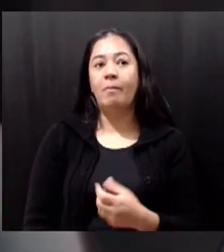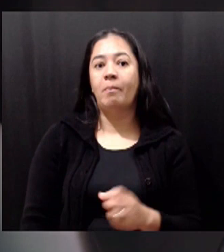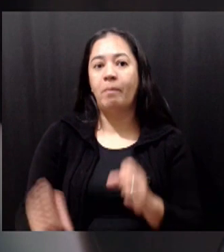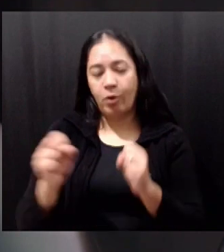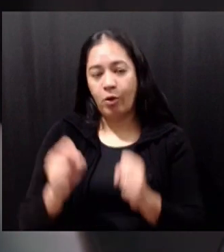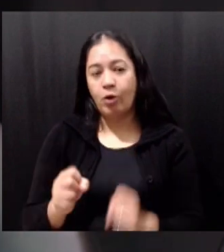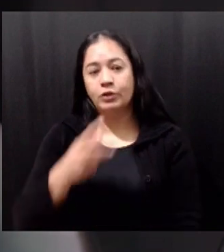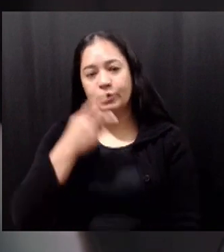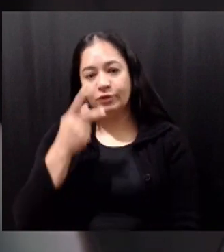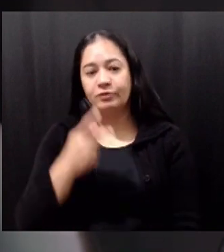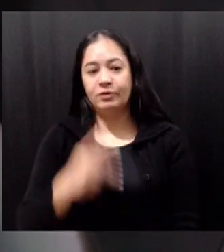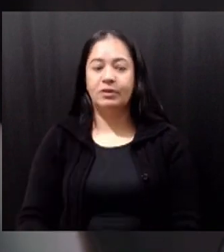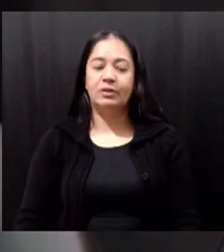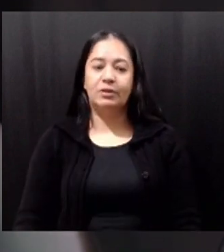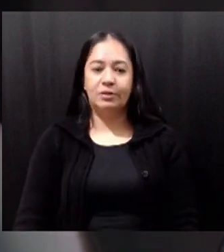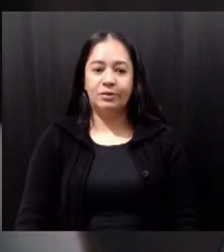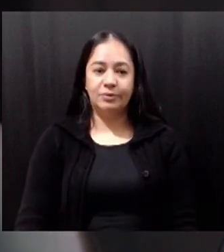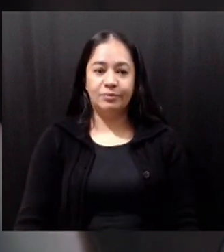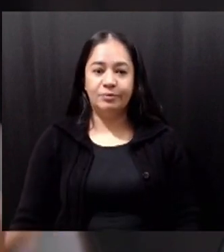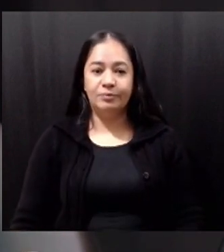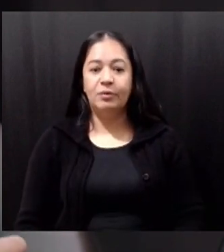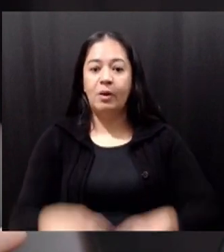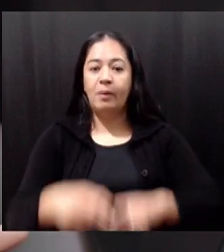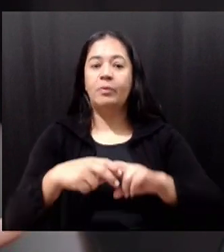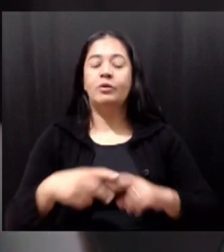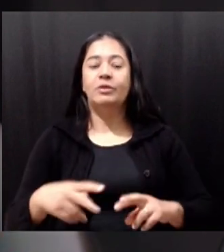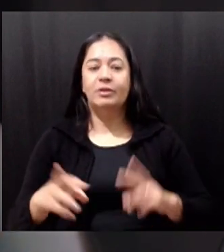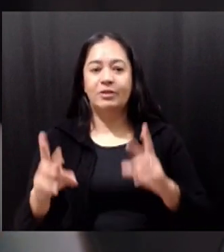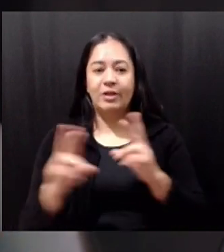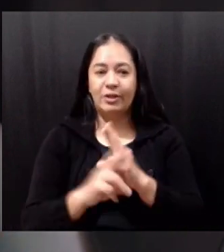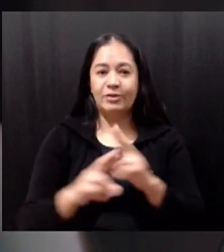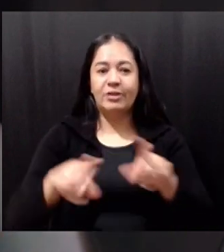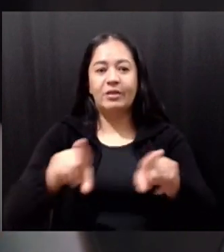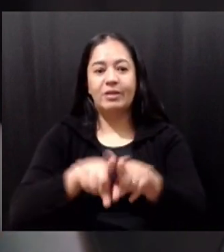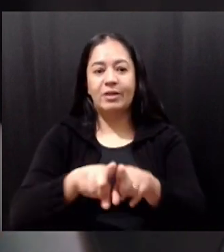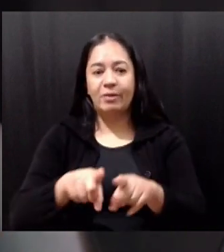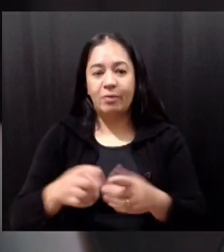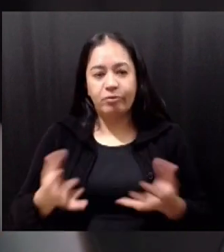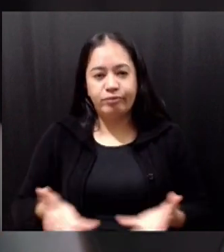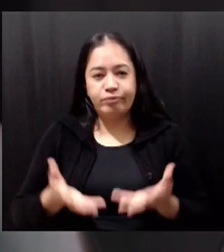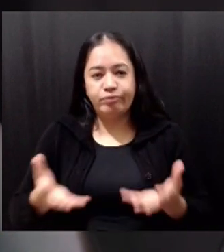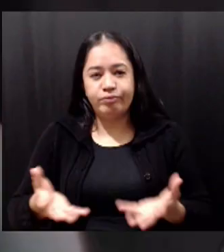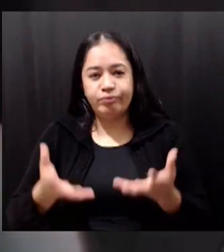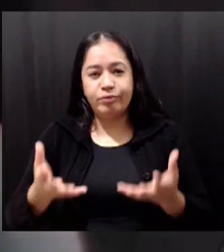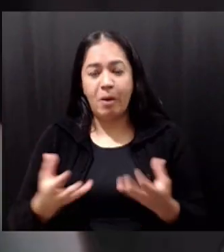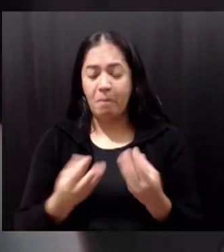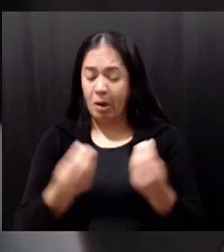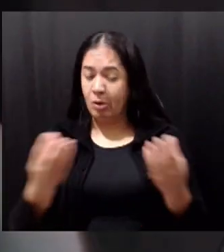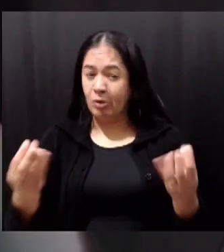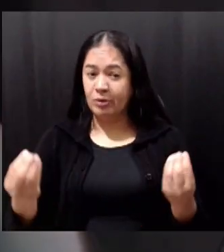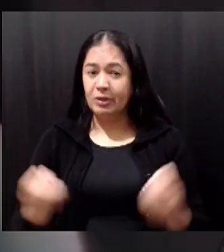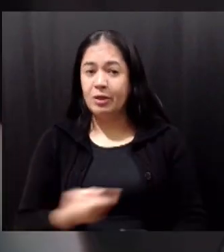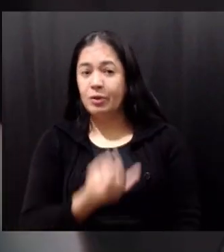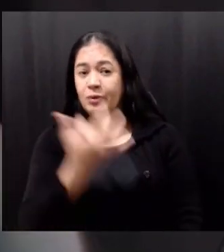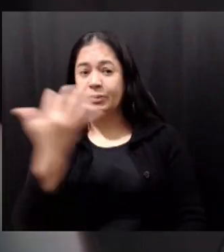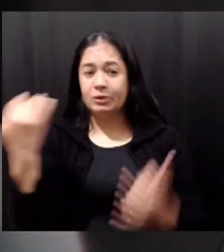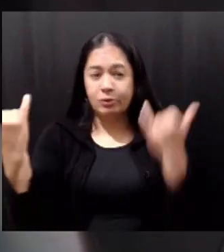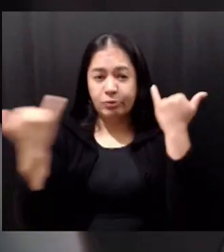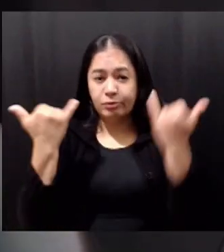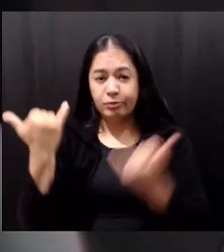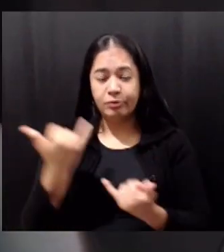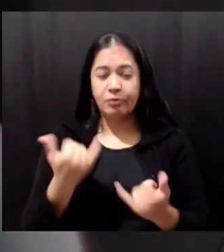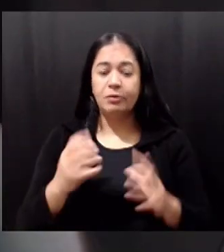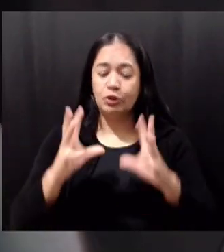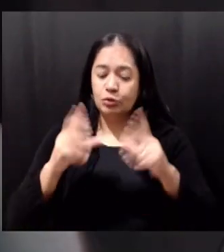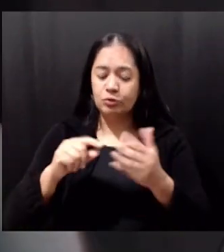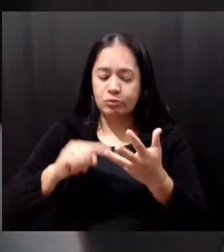eu acho que ela está relacionada também ao excesso de estímulos, à quantidade de informação. Tudo isso vai sobrecarregando